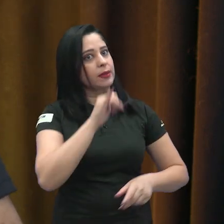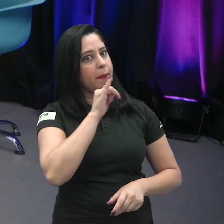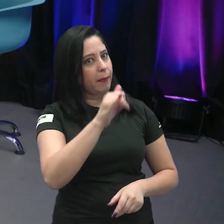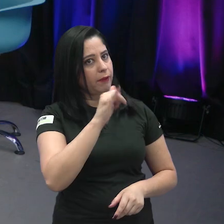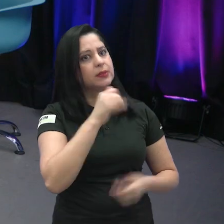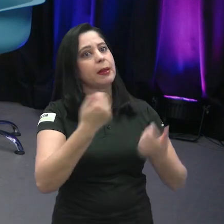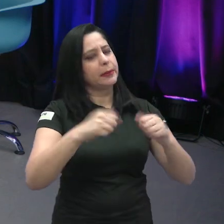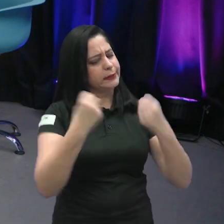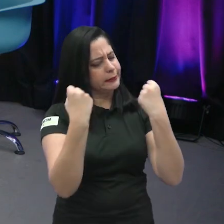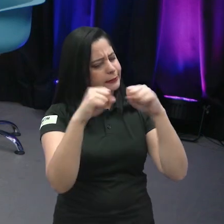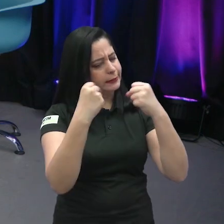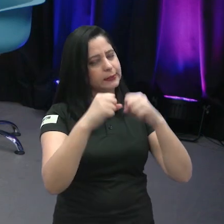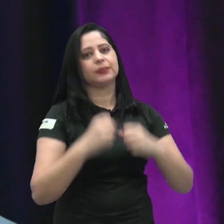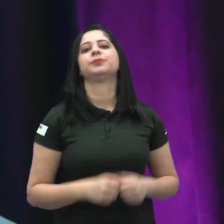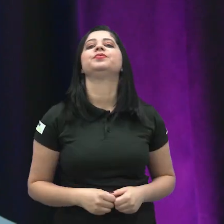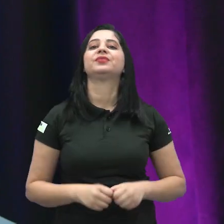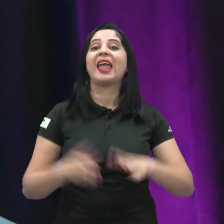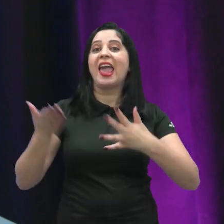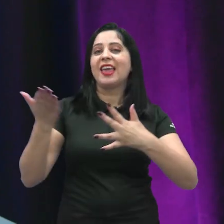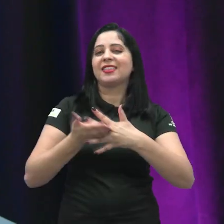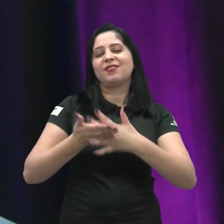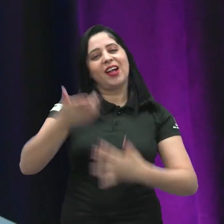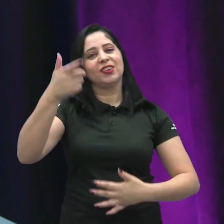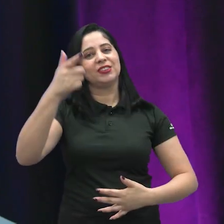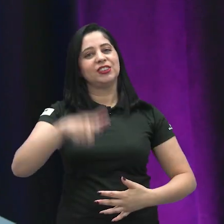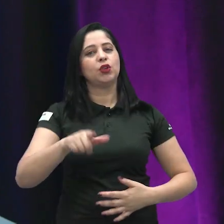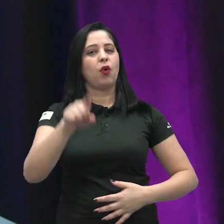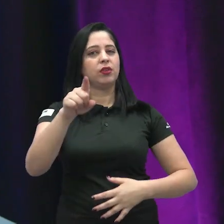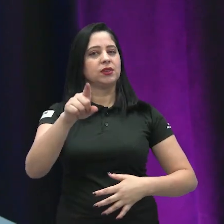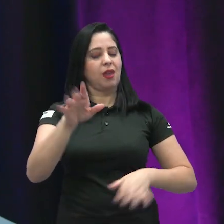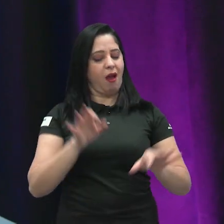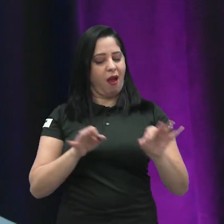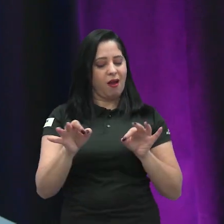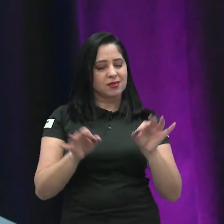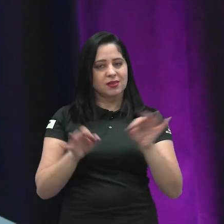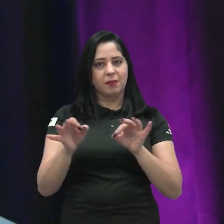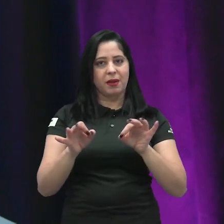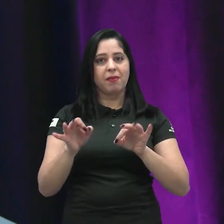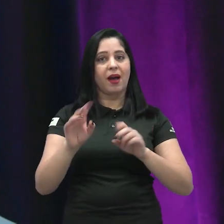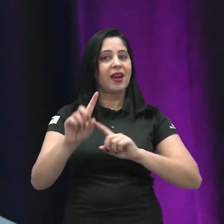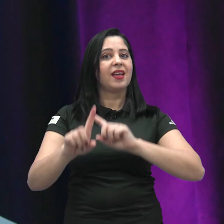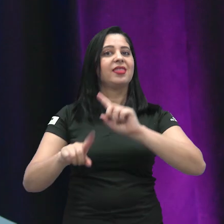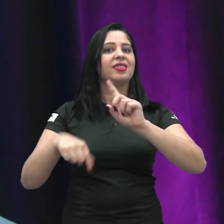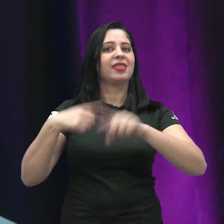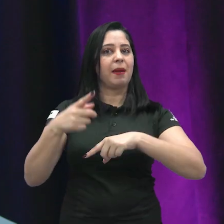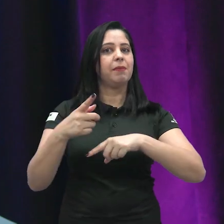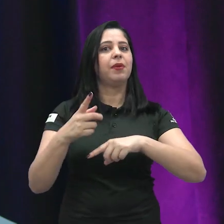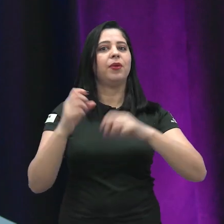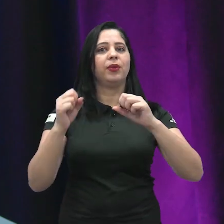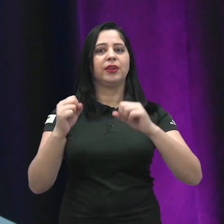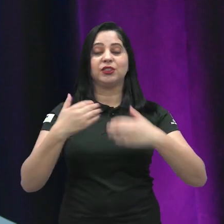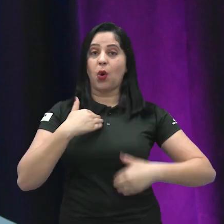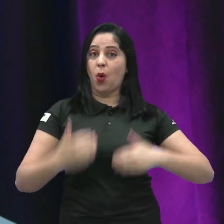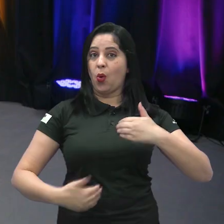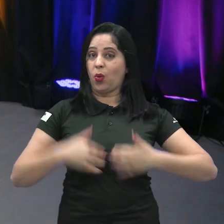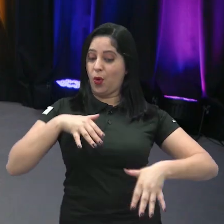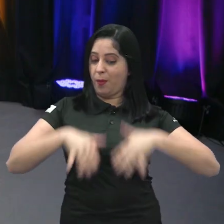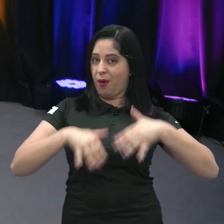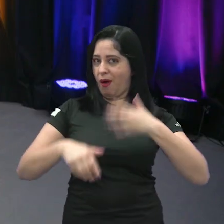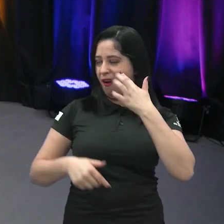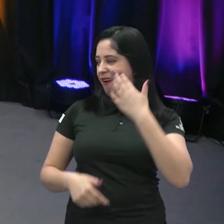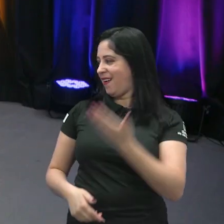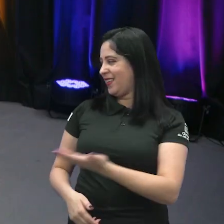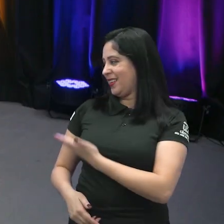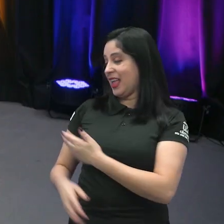atividade física. Muito bom, gente. Então, vamos para mais um intervalo e já vai se preparando aí, porque no próximo bloco vamos colocar o